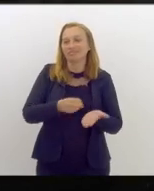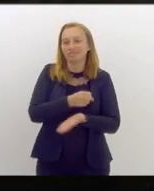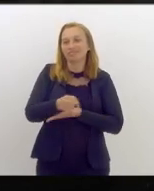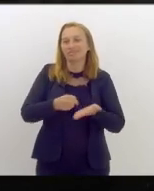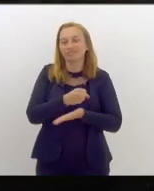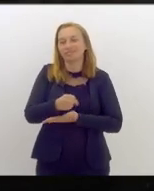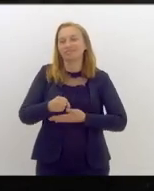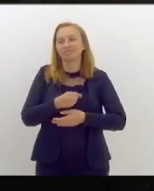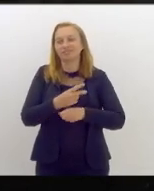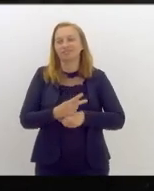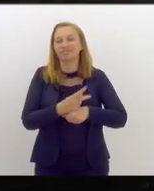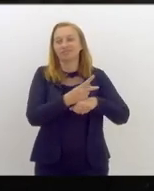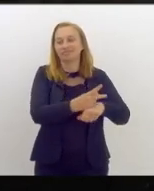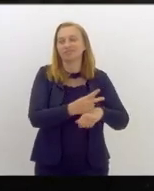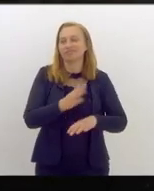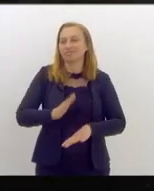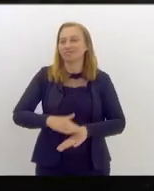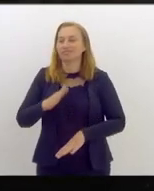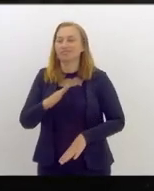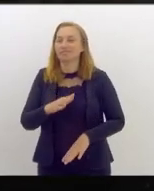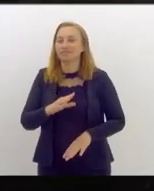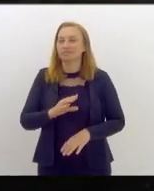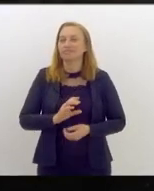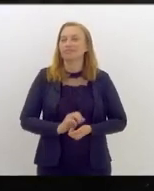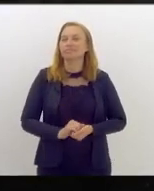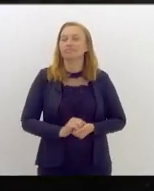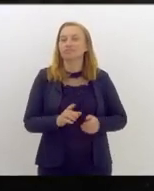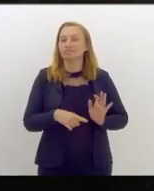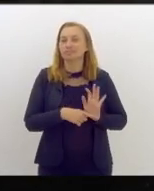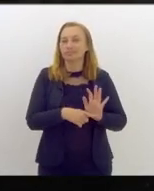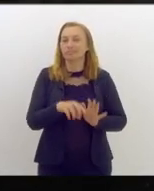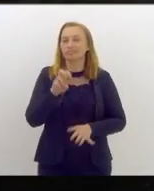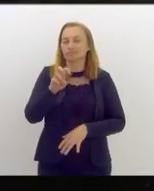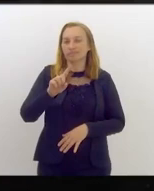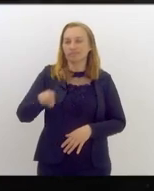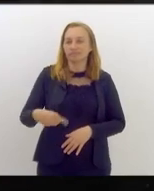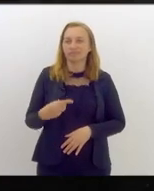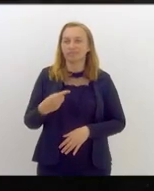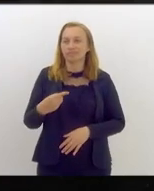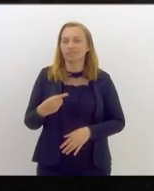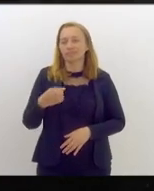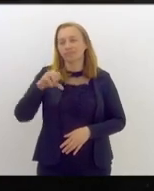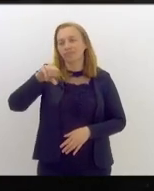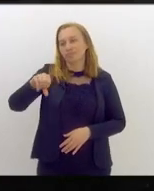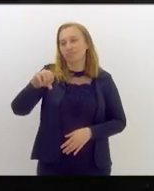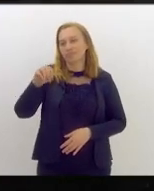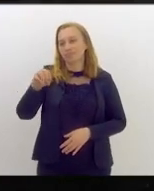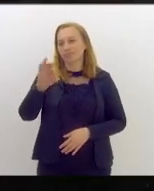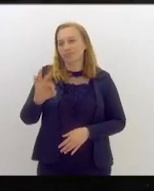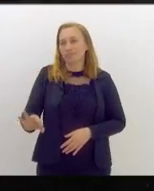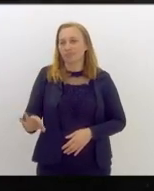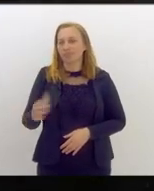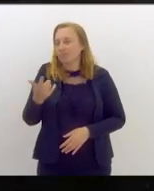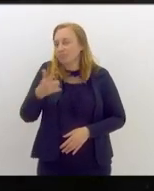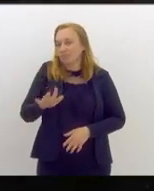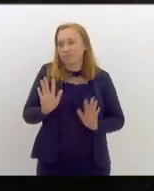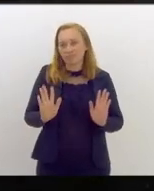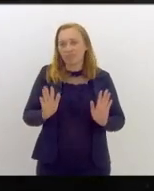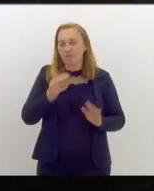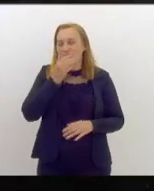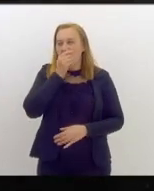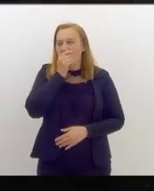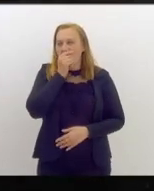gratificações e demais benefícios incidentes de 5,90 por cento repetir